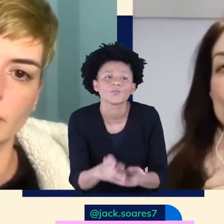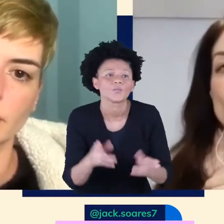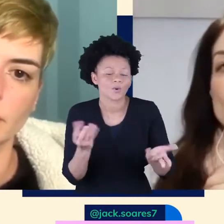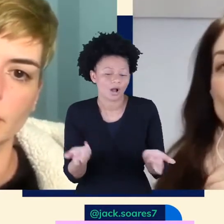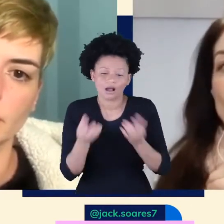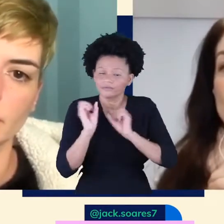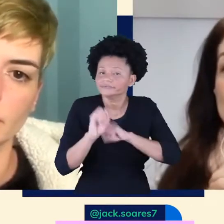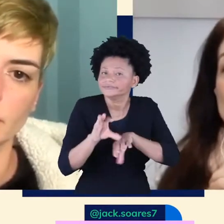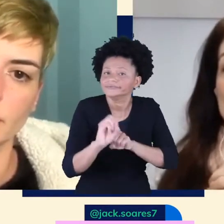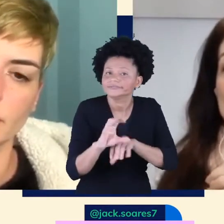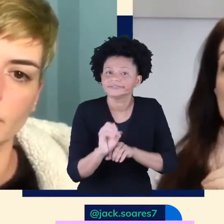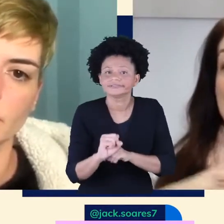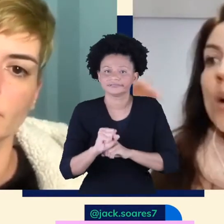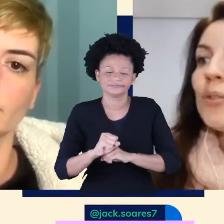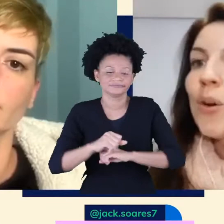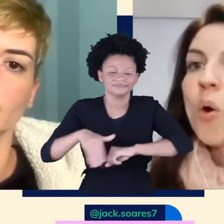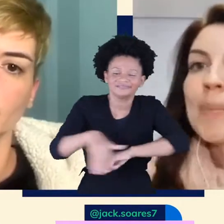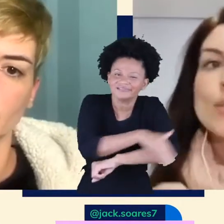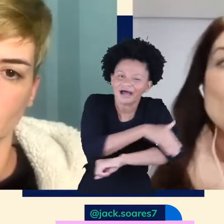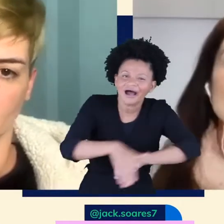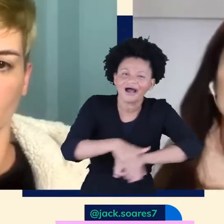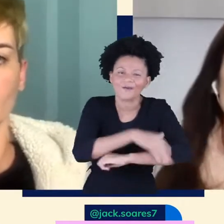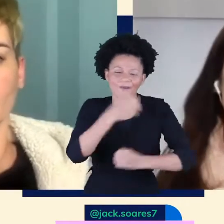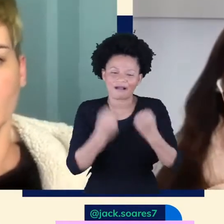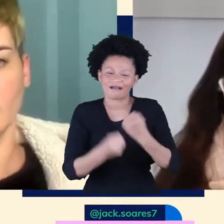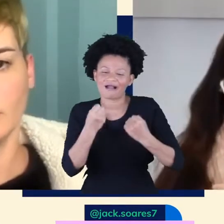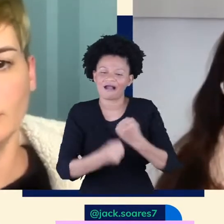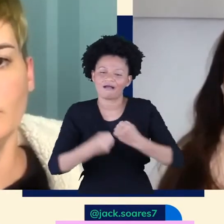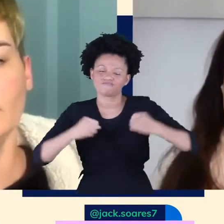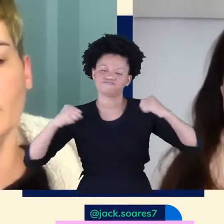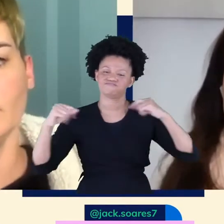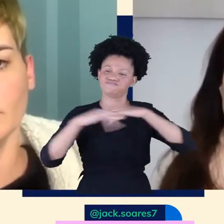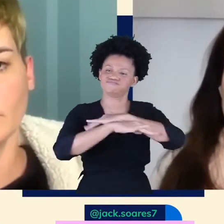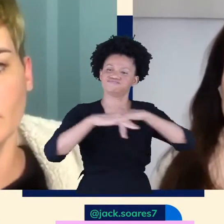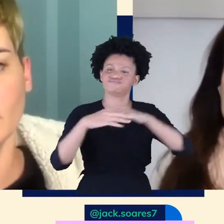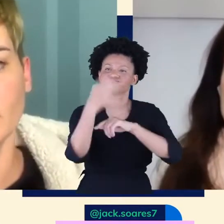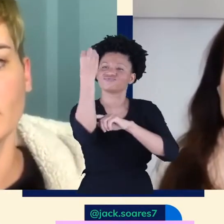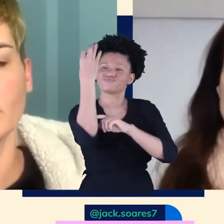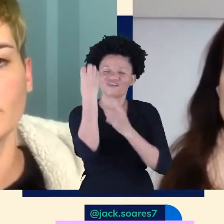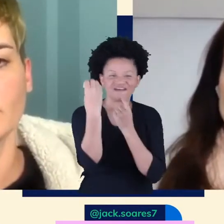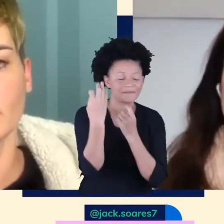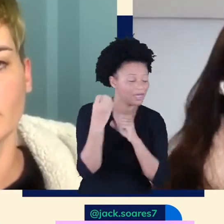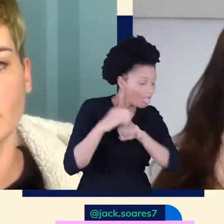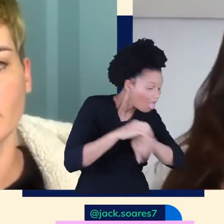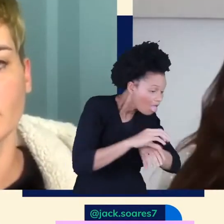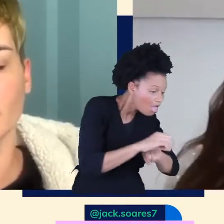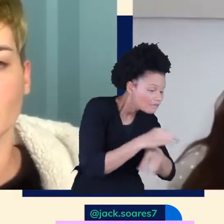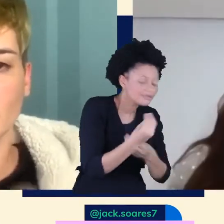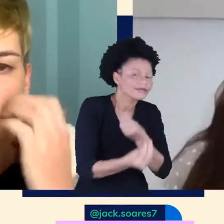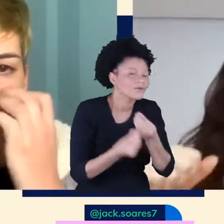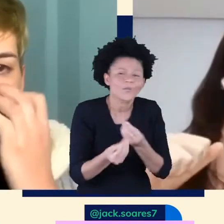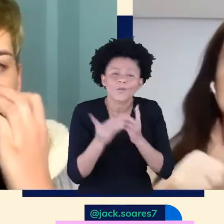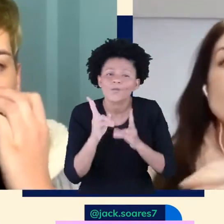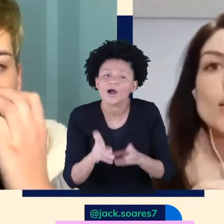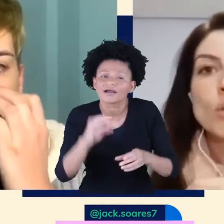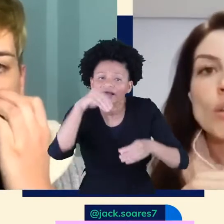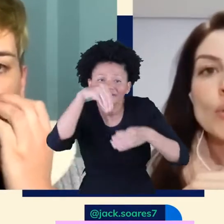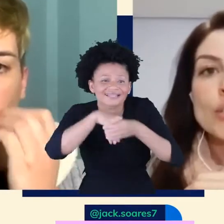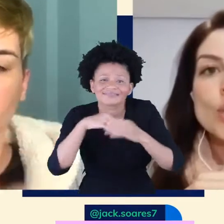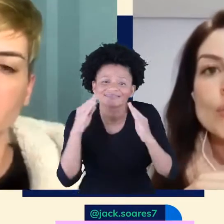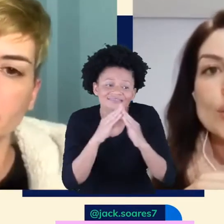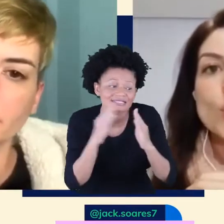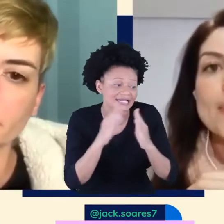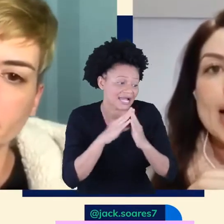a falar de educação no trânsito, quando que eu começo a prevenir acidentes domésticos com a criança, quando que eu começo a dizer para ela não